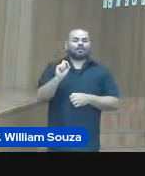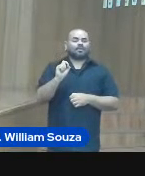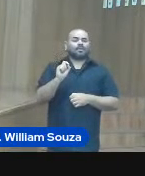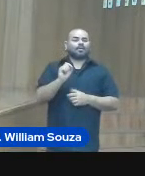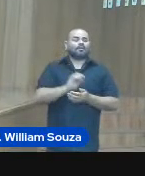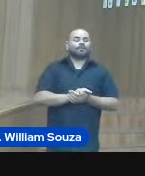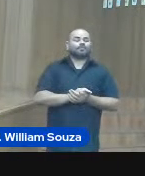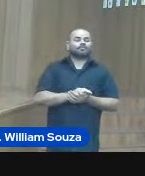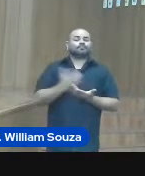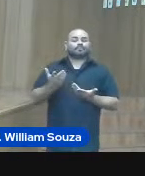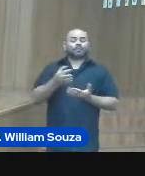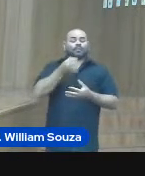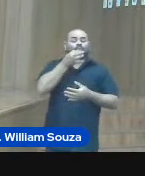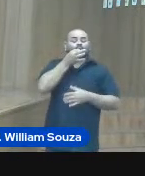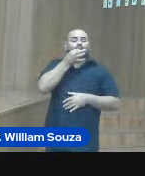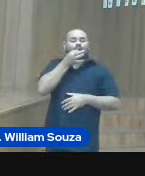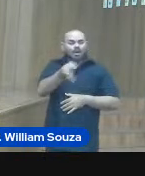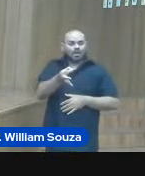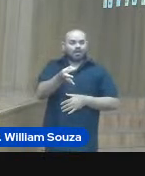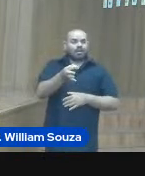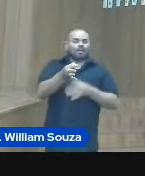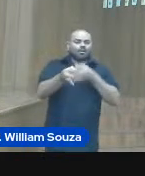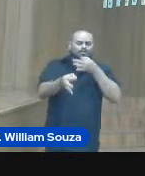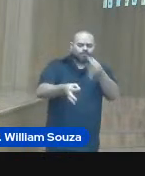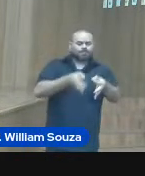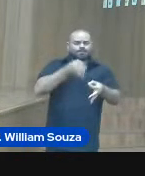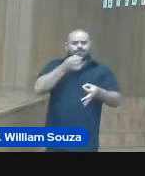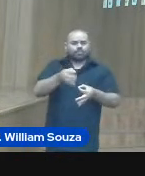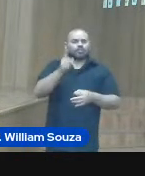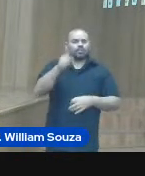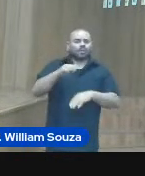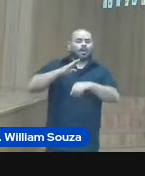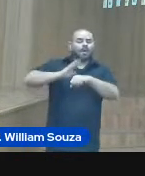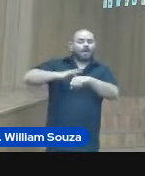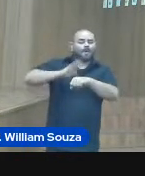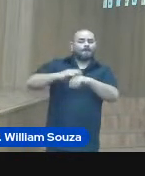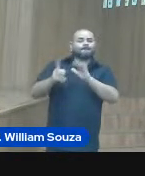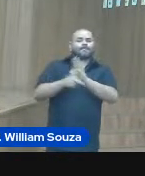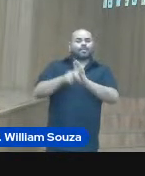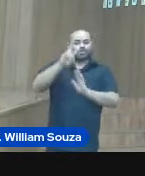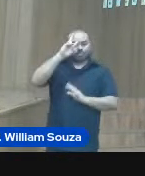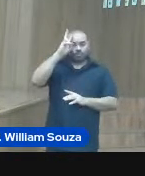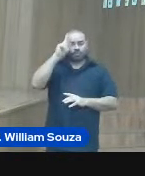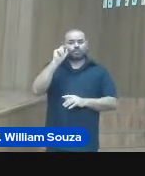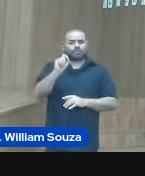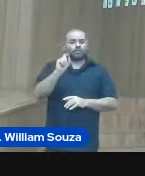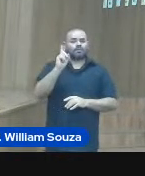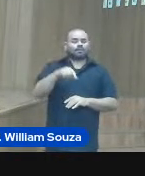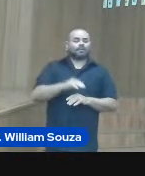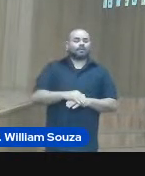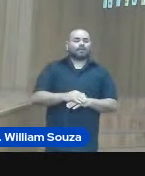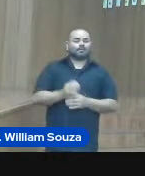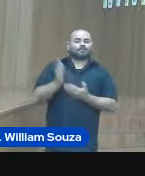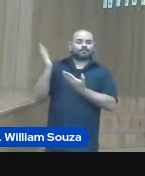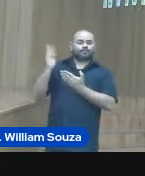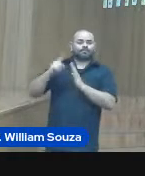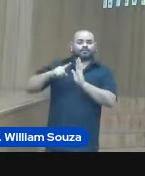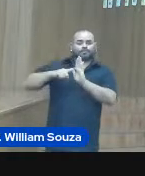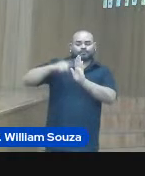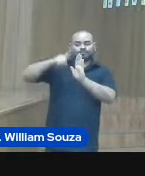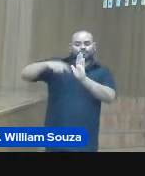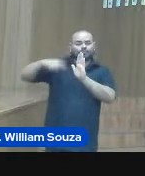uma crítica a esse momento da história, né? Só para vocês terem uma ideia, esse é um gráfico, tá,